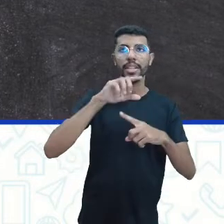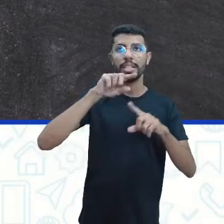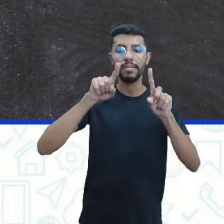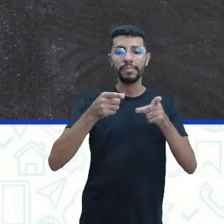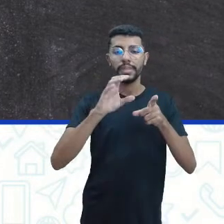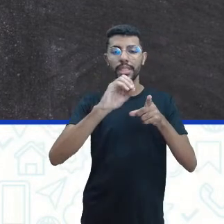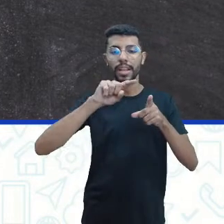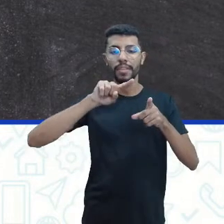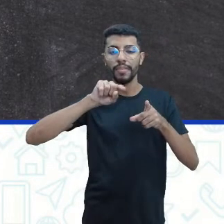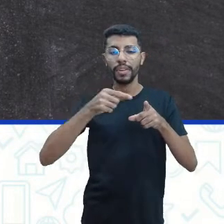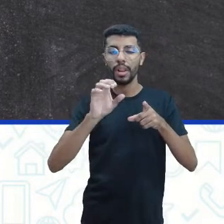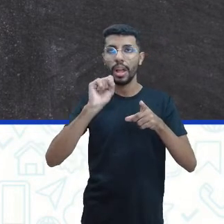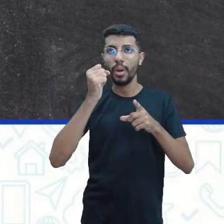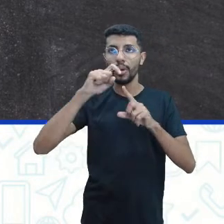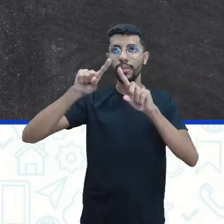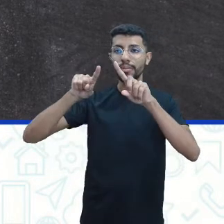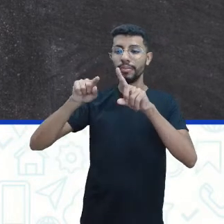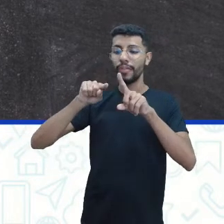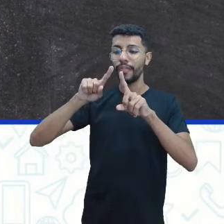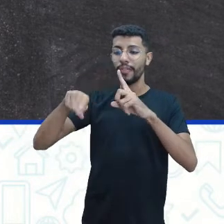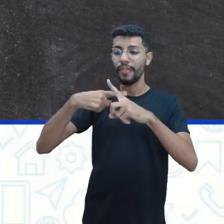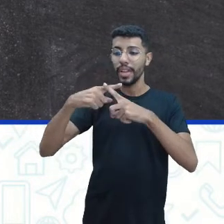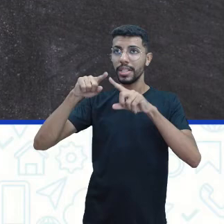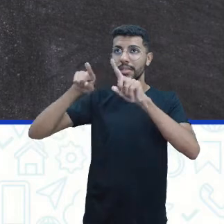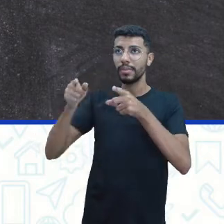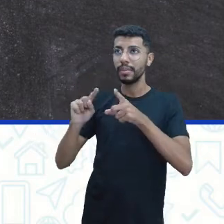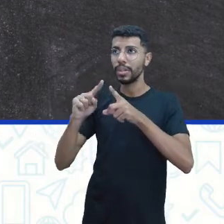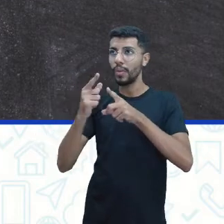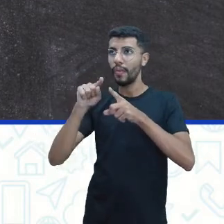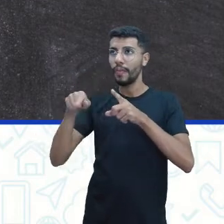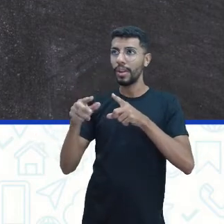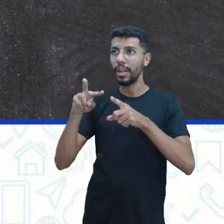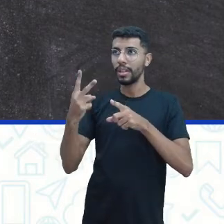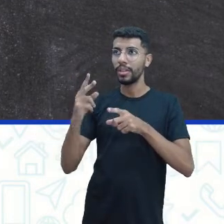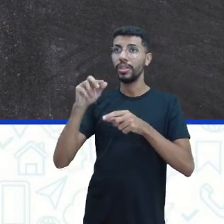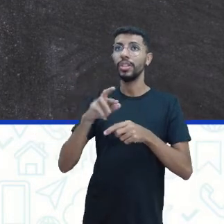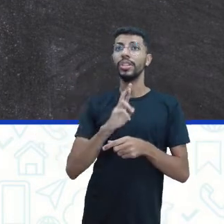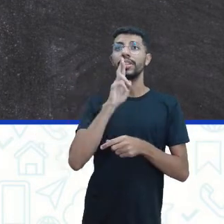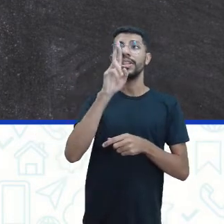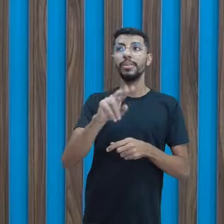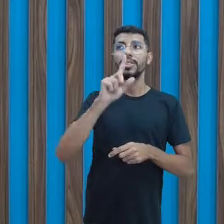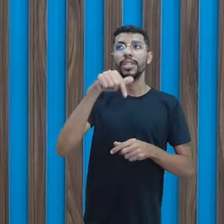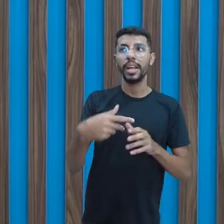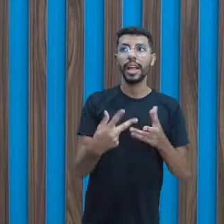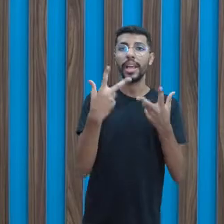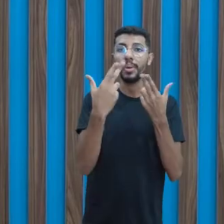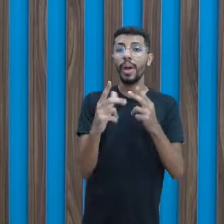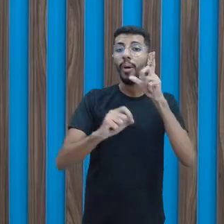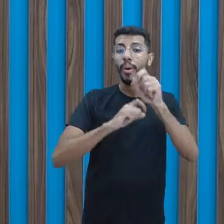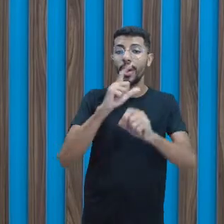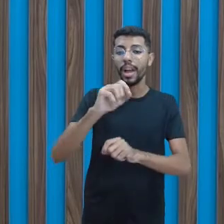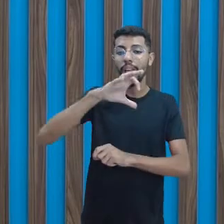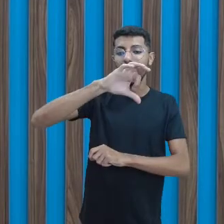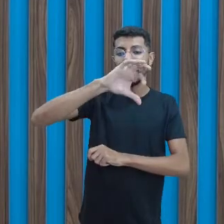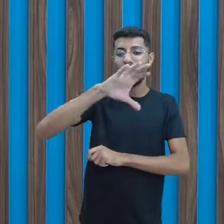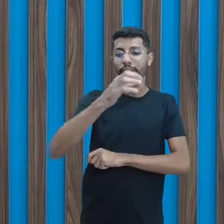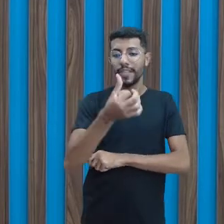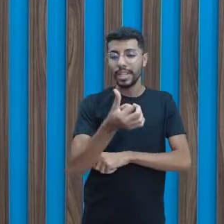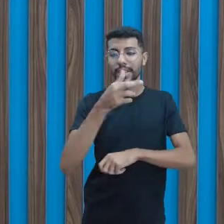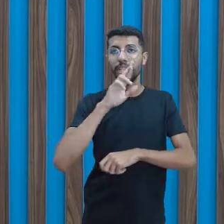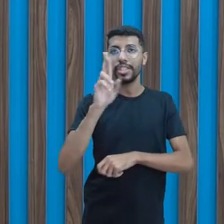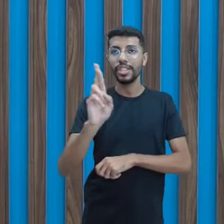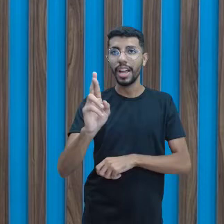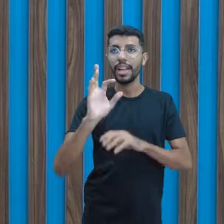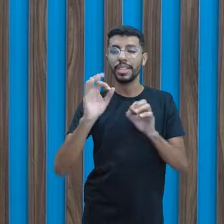1,2, vai dar os mesmos R$ 96 que a gente viu no exemplo anterior, tá? Sendo que vai haver